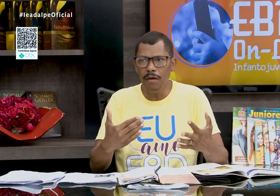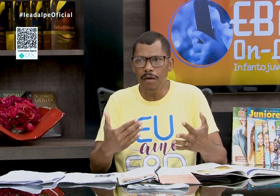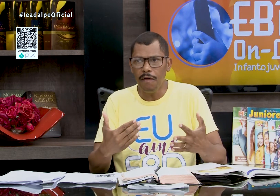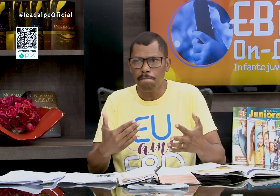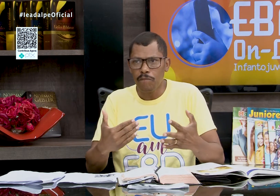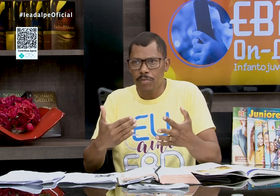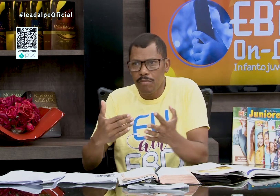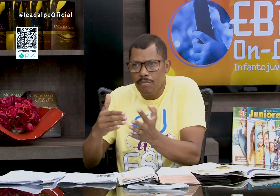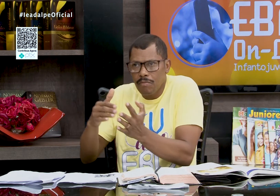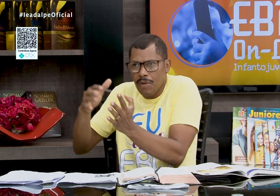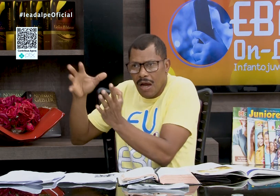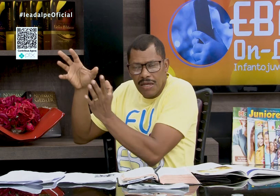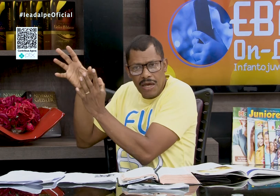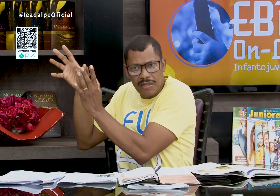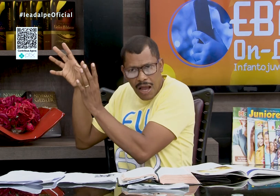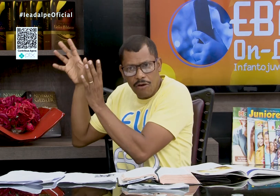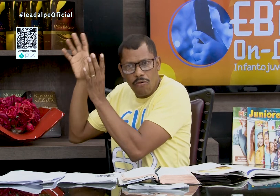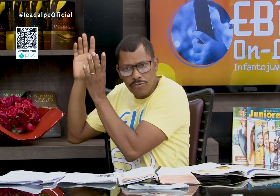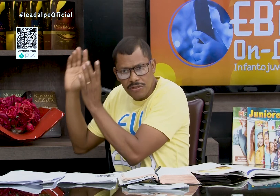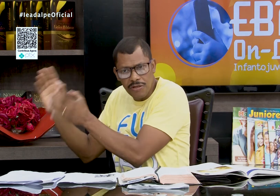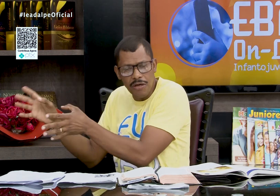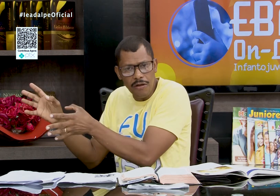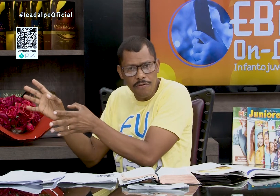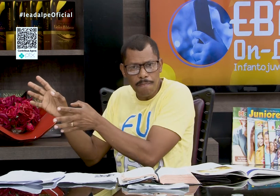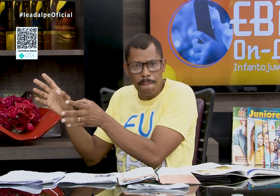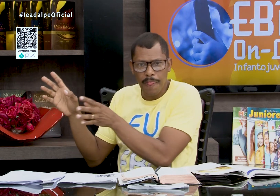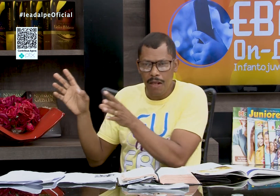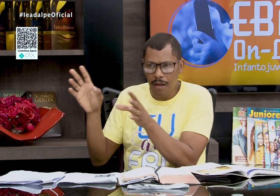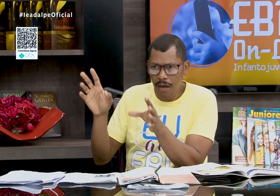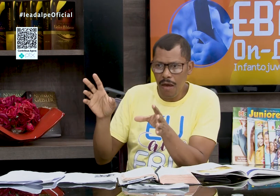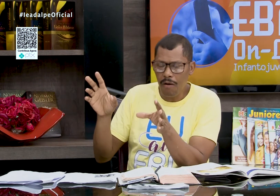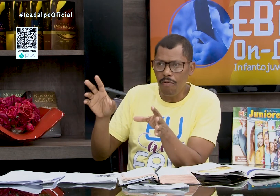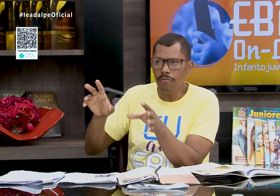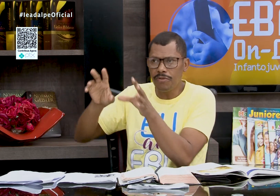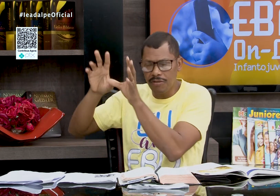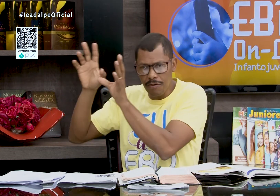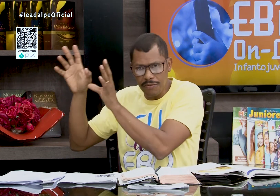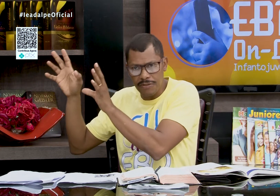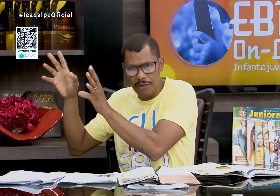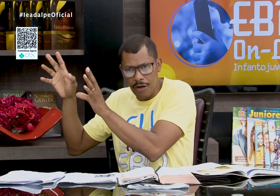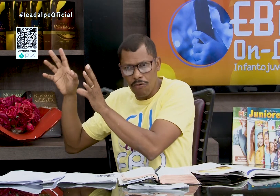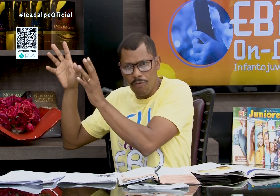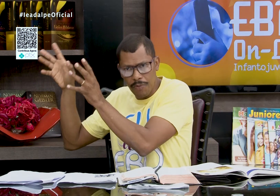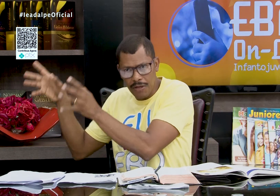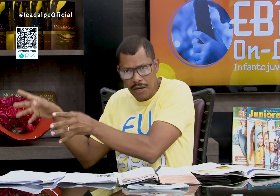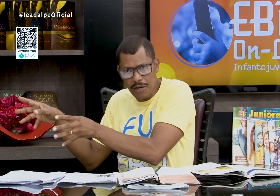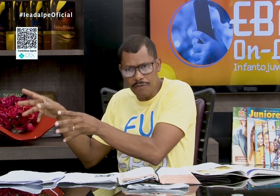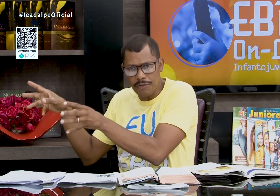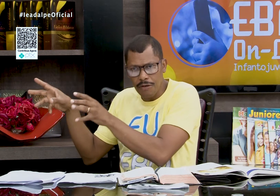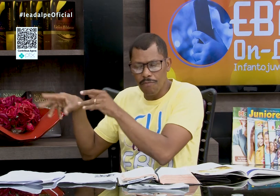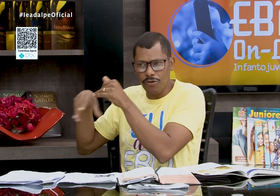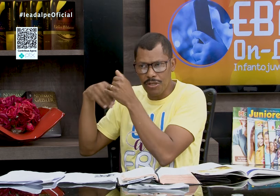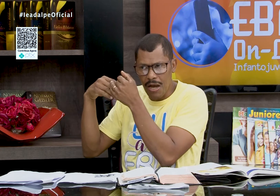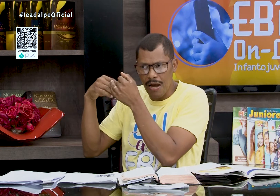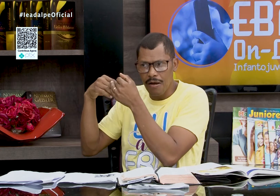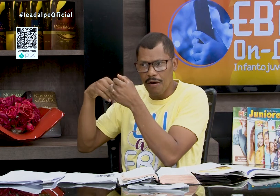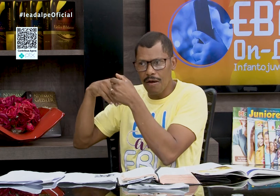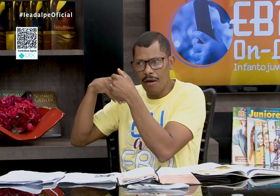e ali entrar em Concílio é com os seus companheiros